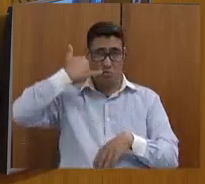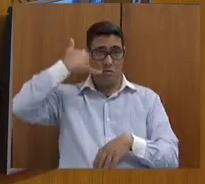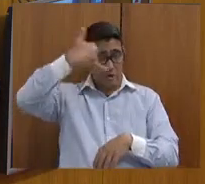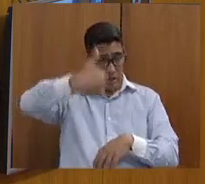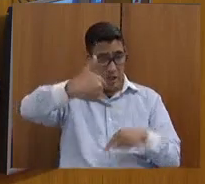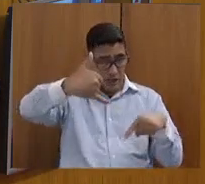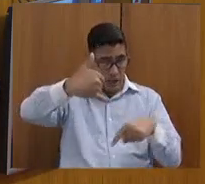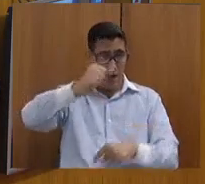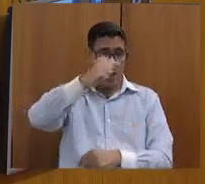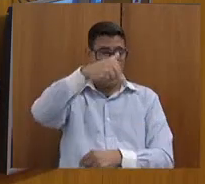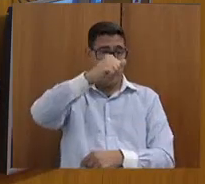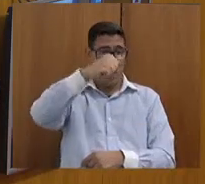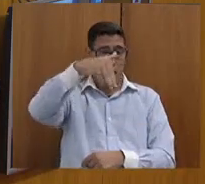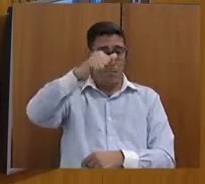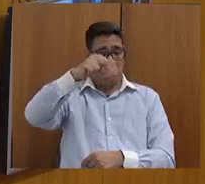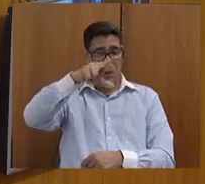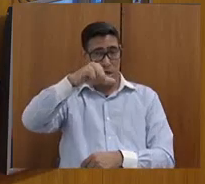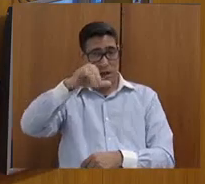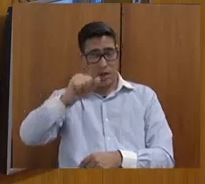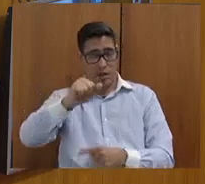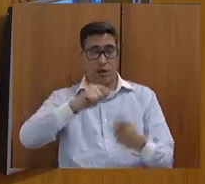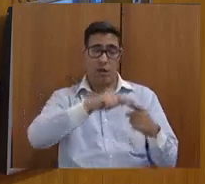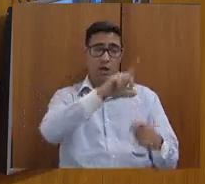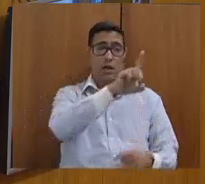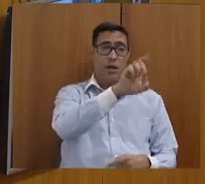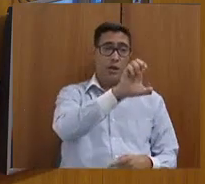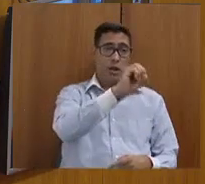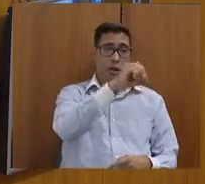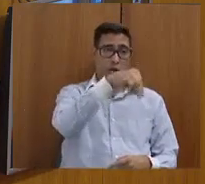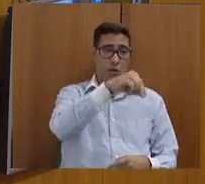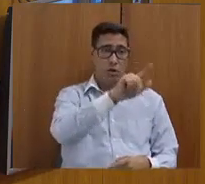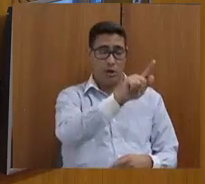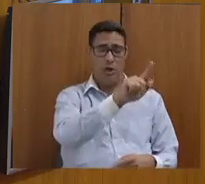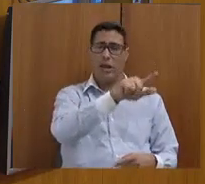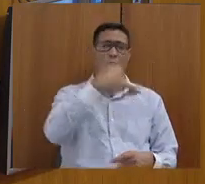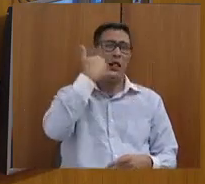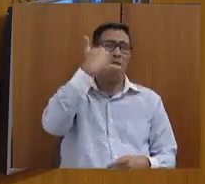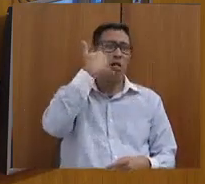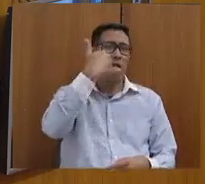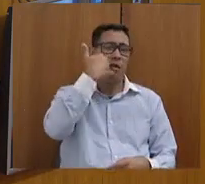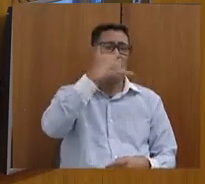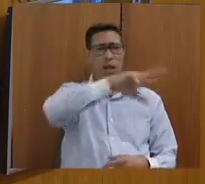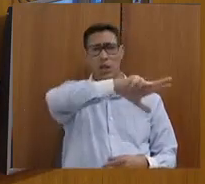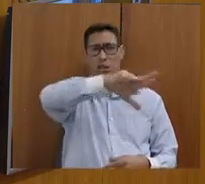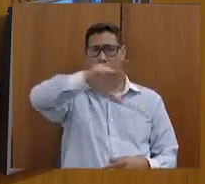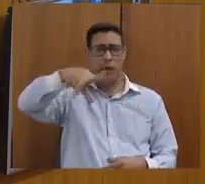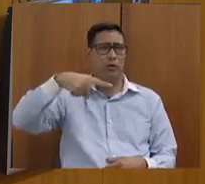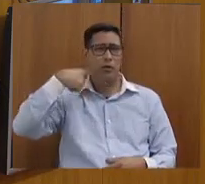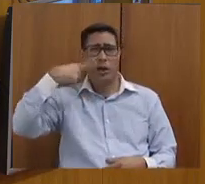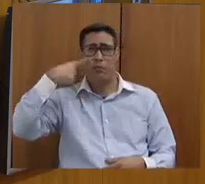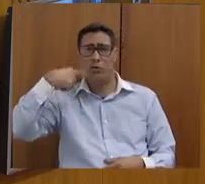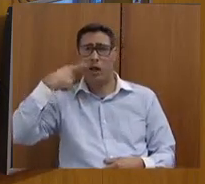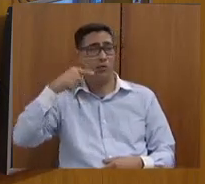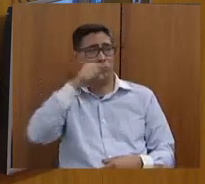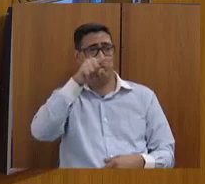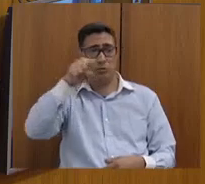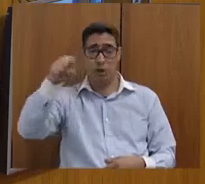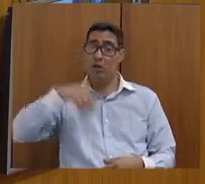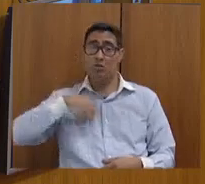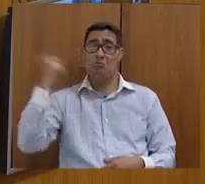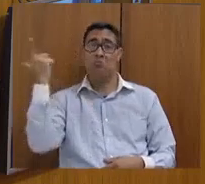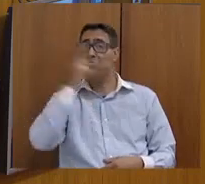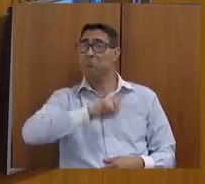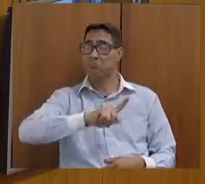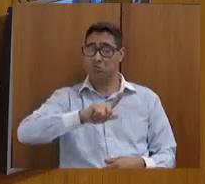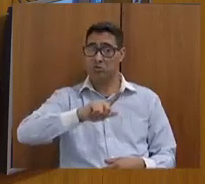Ana Maria da deong liguei para várias deputados a gente tentando achar uma saída e graças a Deus aqui numa